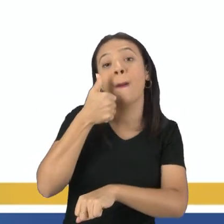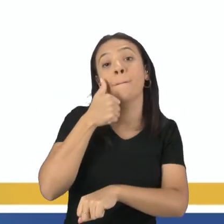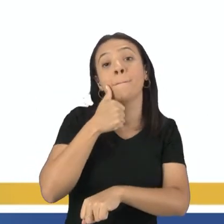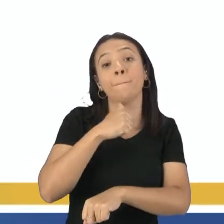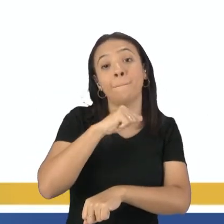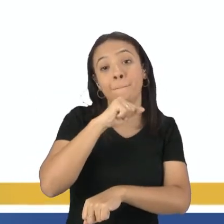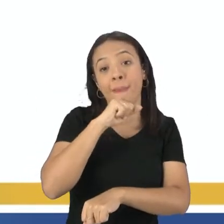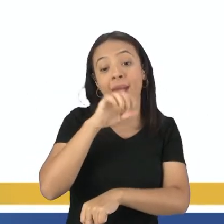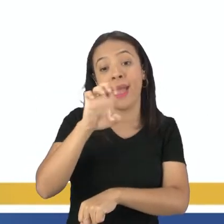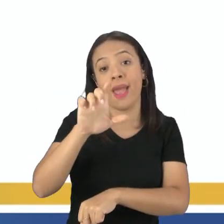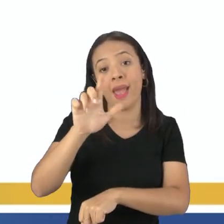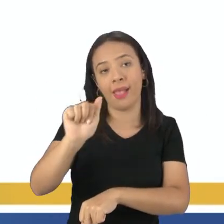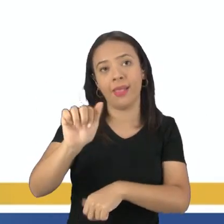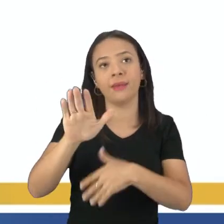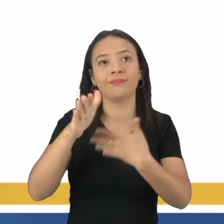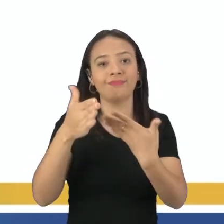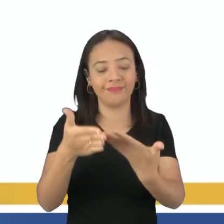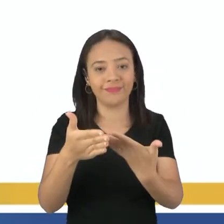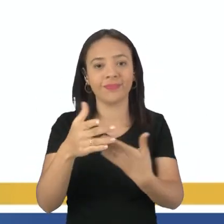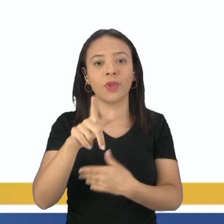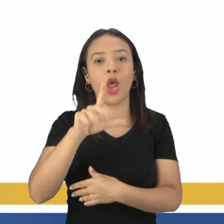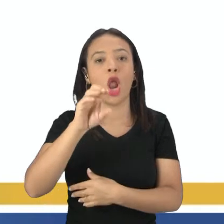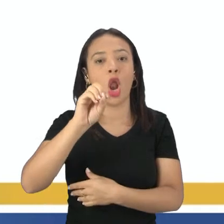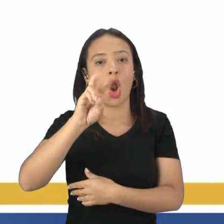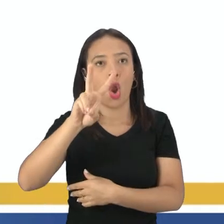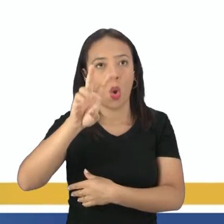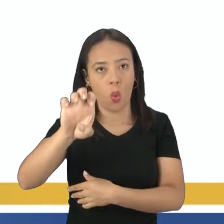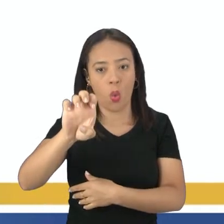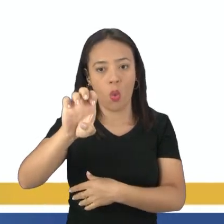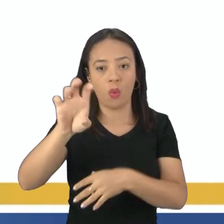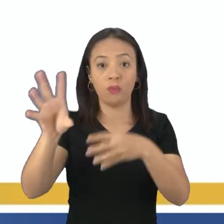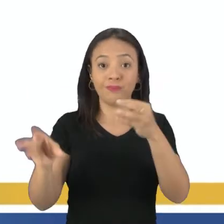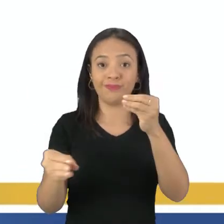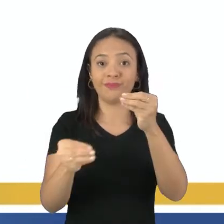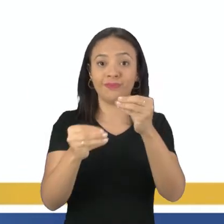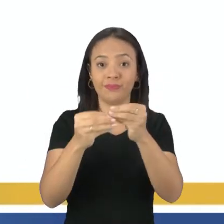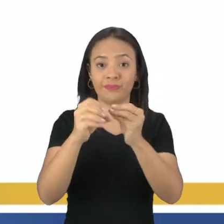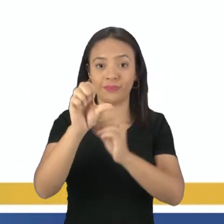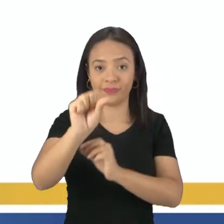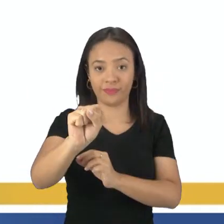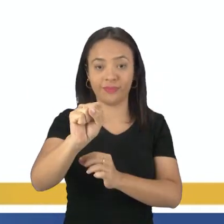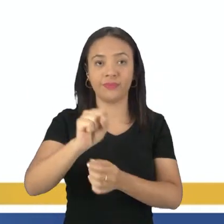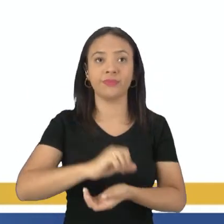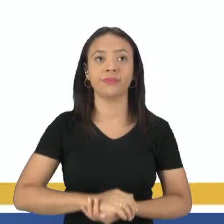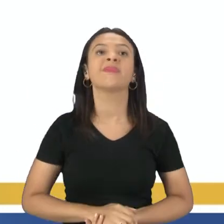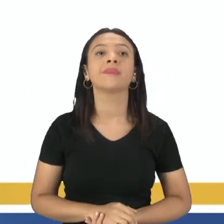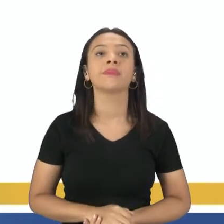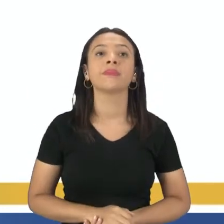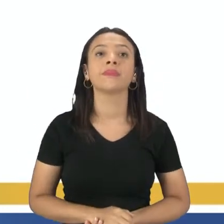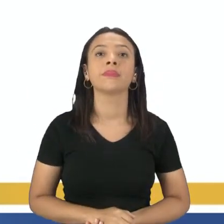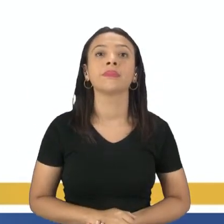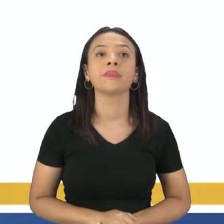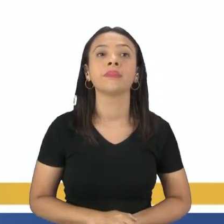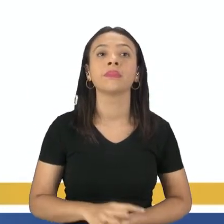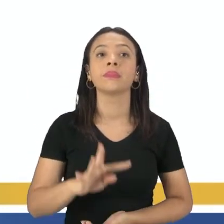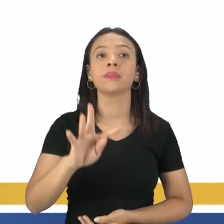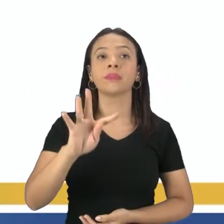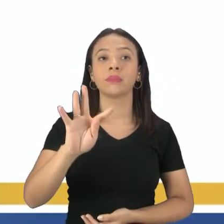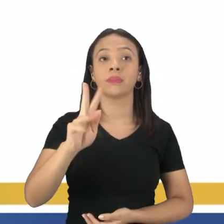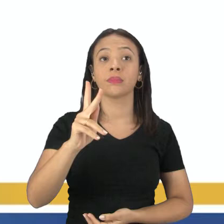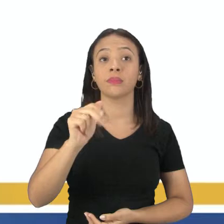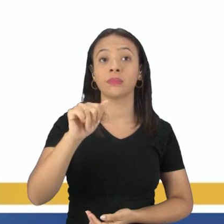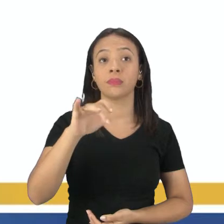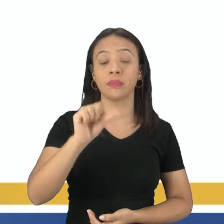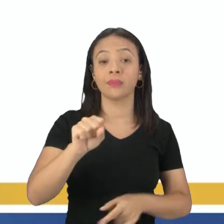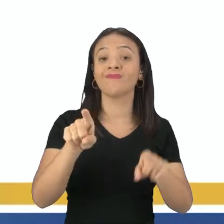terceira pessoa do singular. Então, coloquei o S aí após o verbo love. Thaís e Tiago